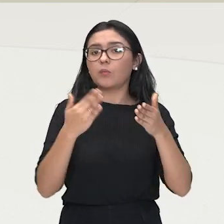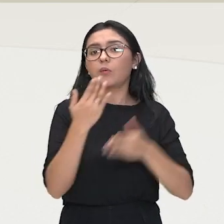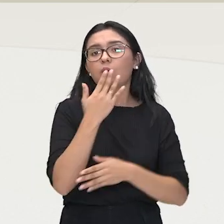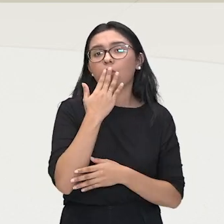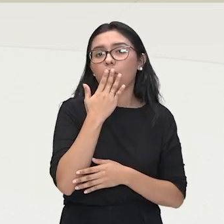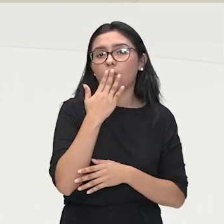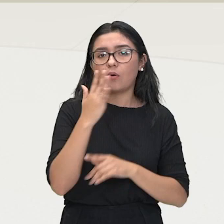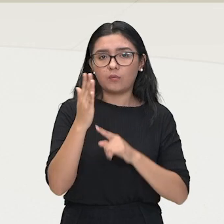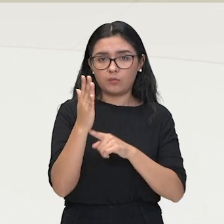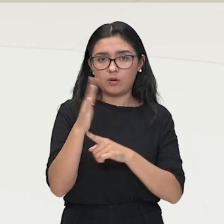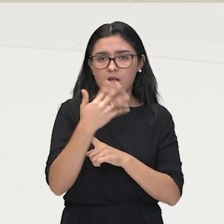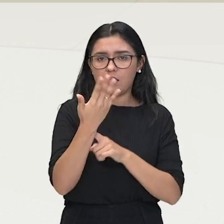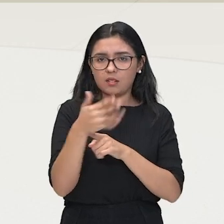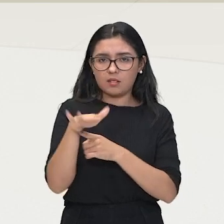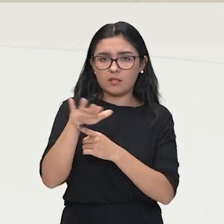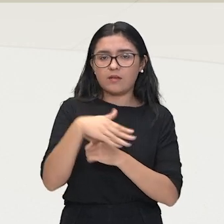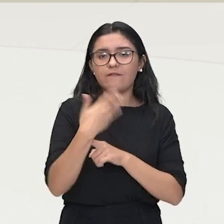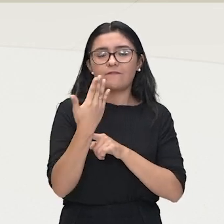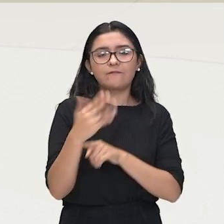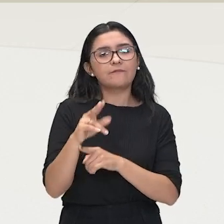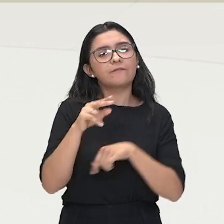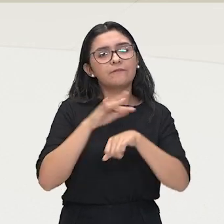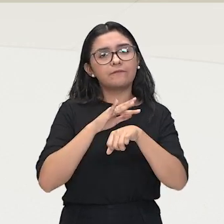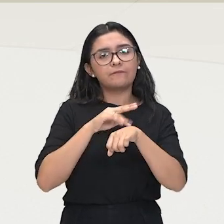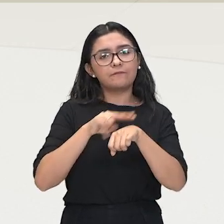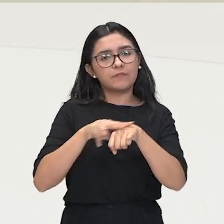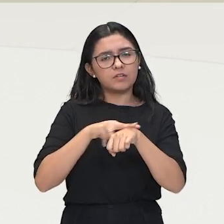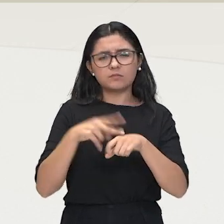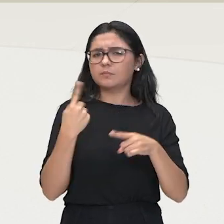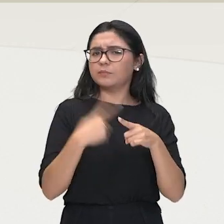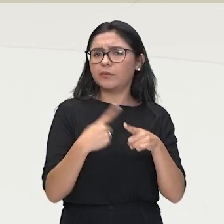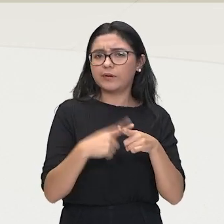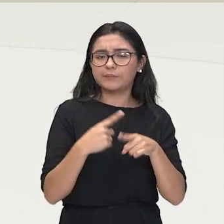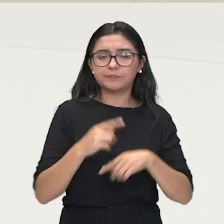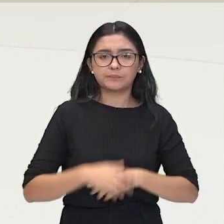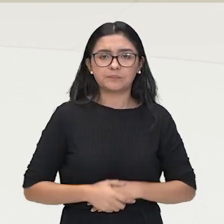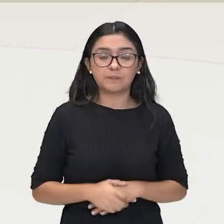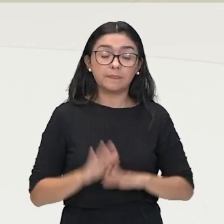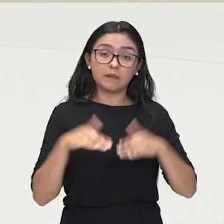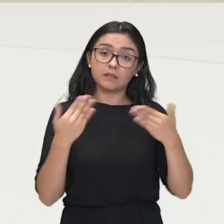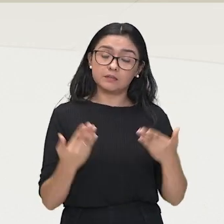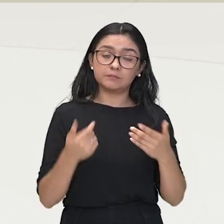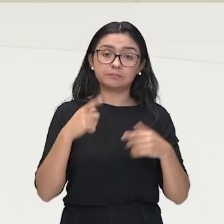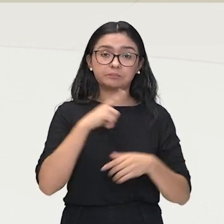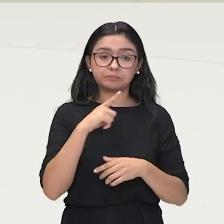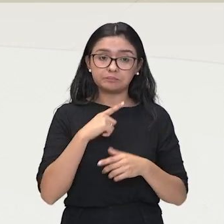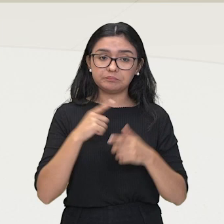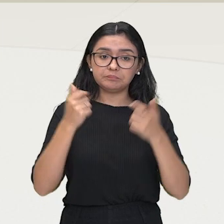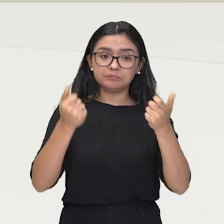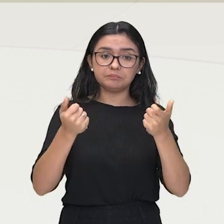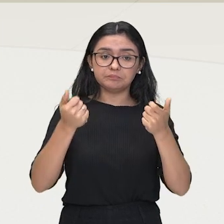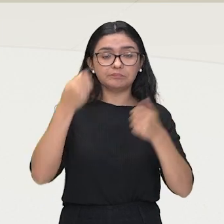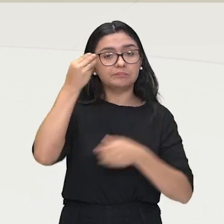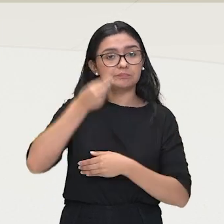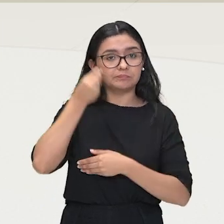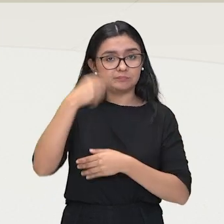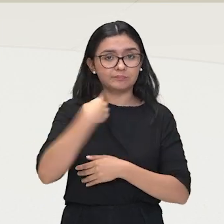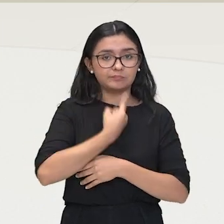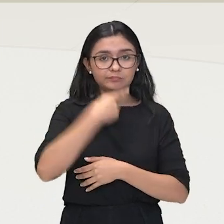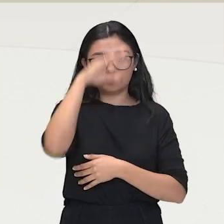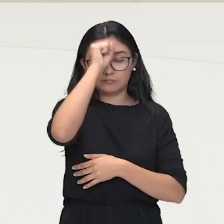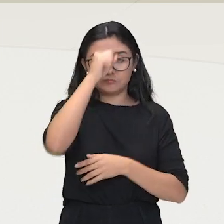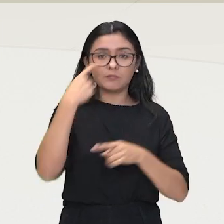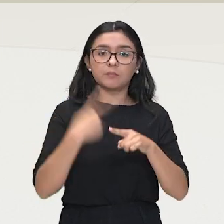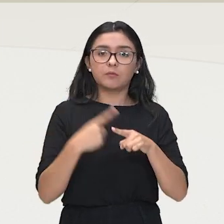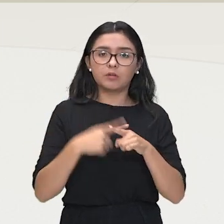é da cor verde, né, pessoal? Agora, por que será que ela é da cor verde? De acordo com o experimento que nós aprendemos, é porque